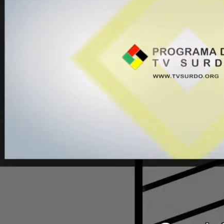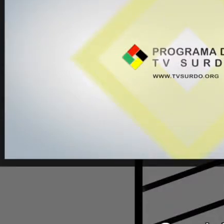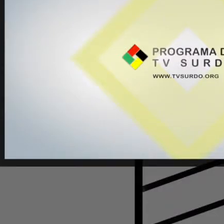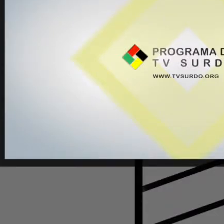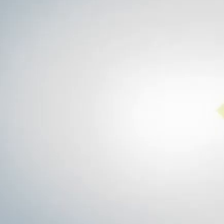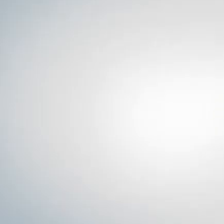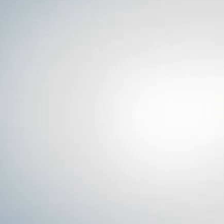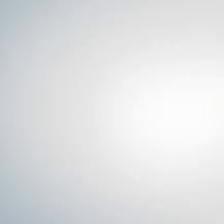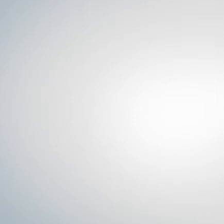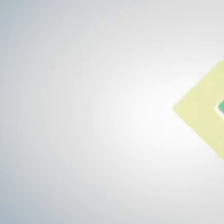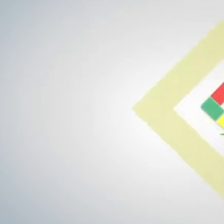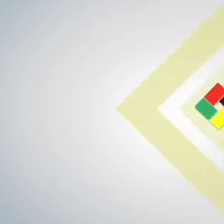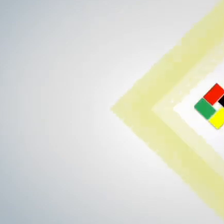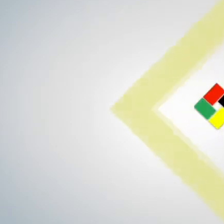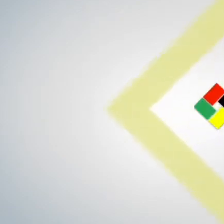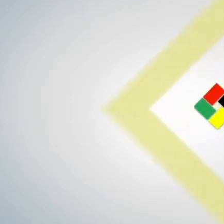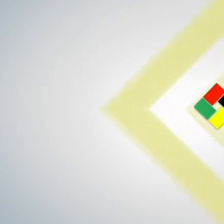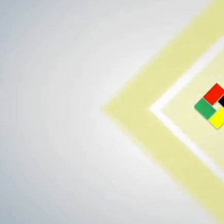pausa.